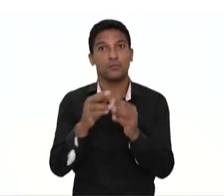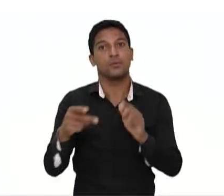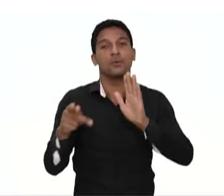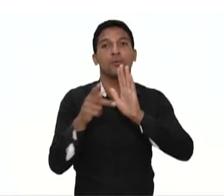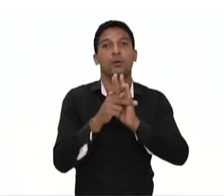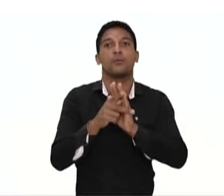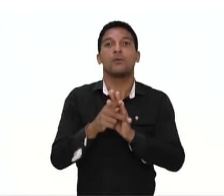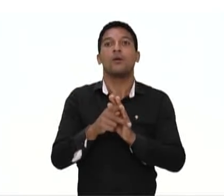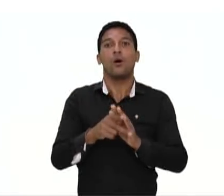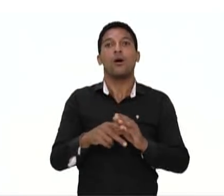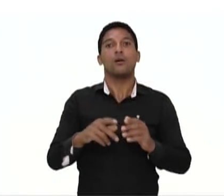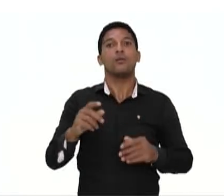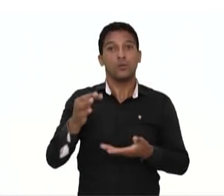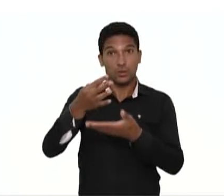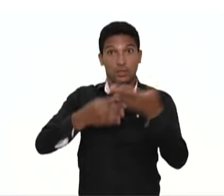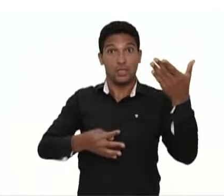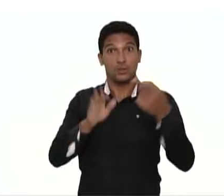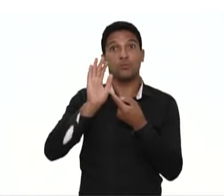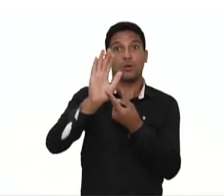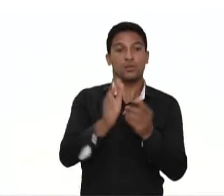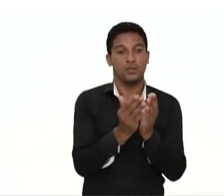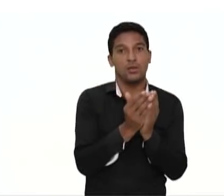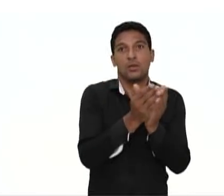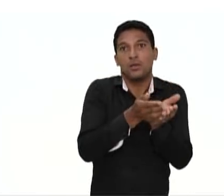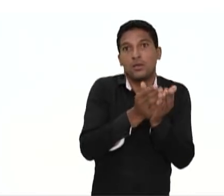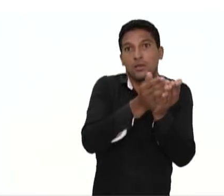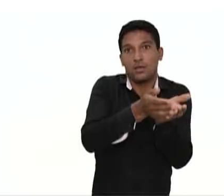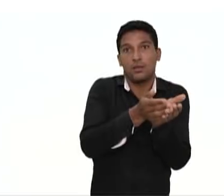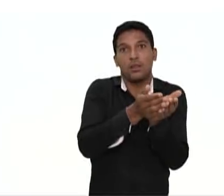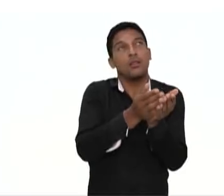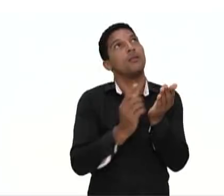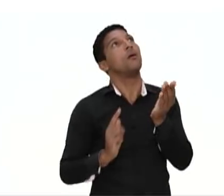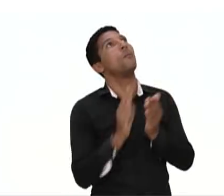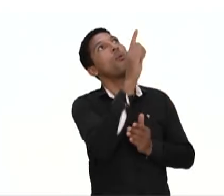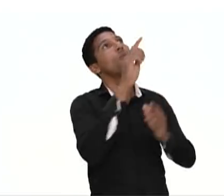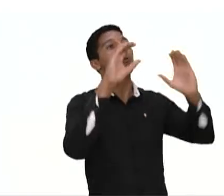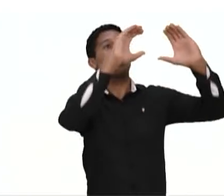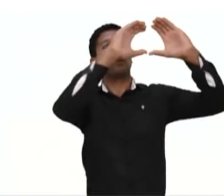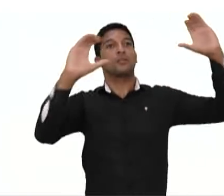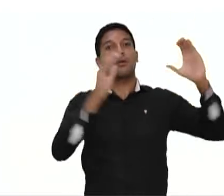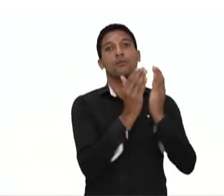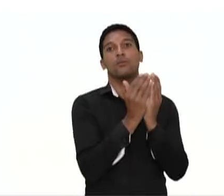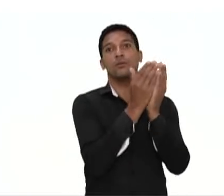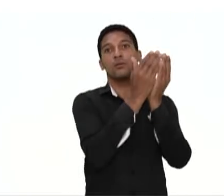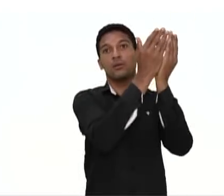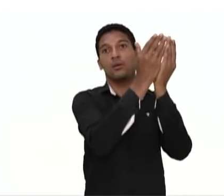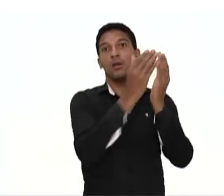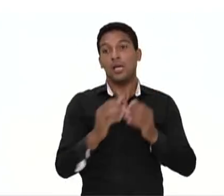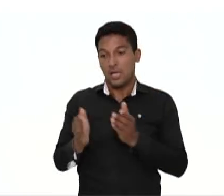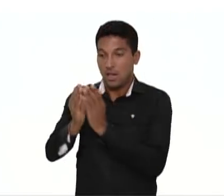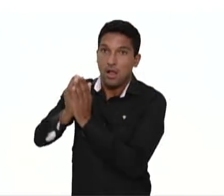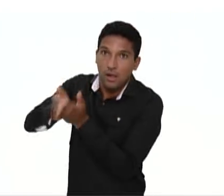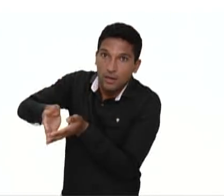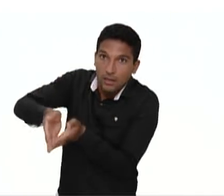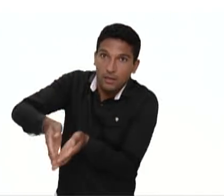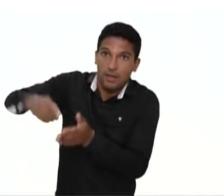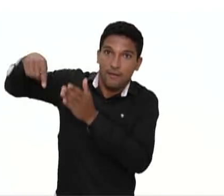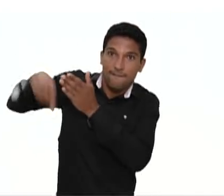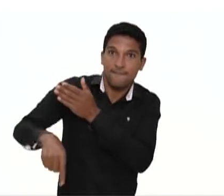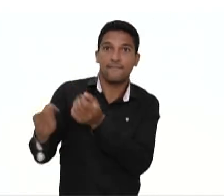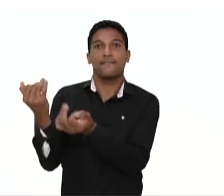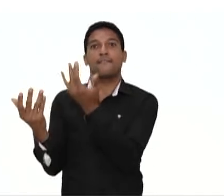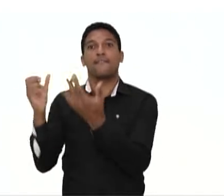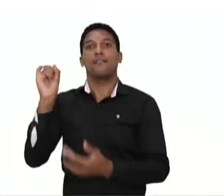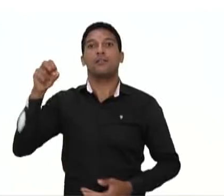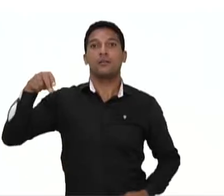retrata duas barcas em um porto, uma a caminho do céu e a outra rumo ao inferno. As personagens